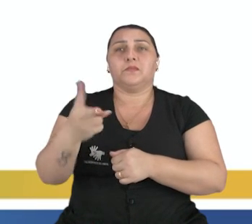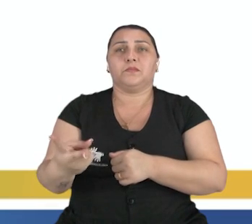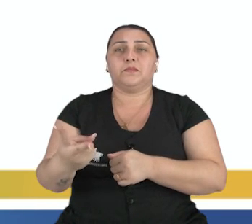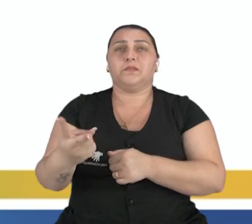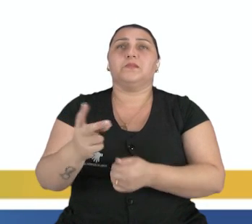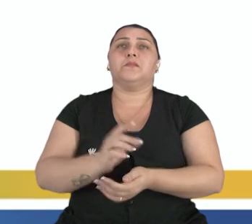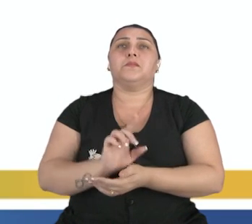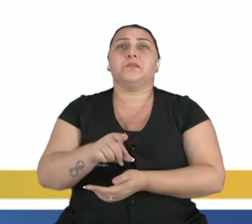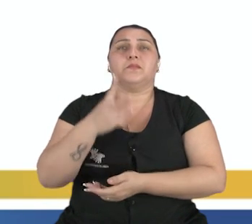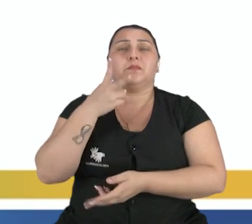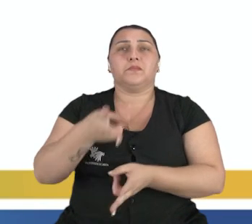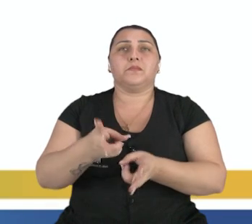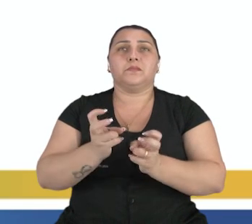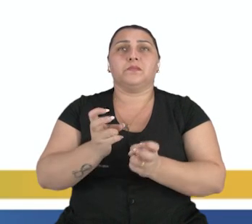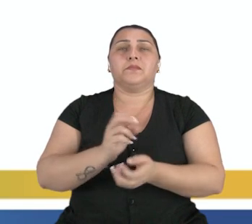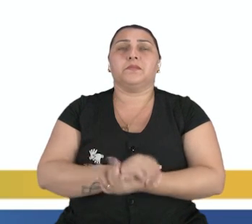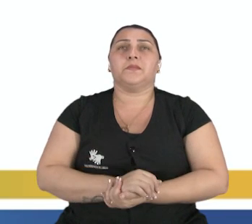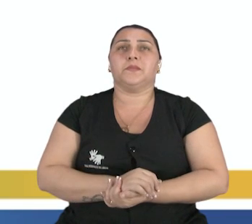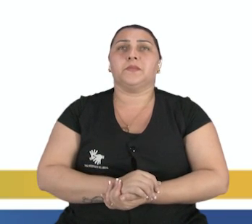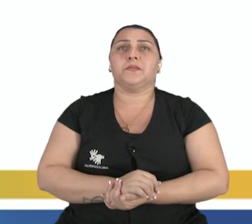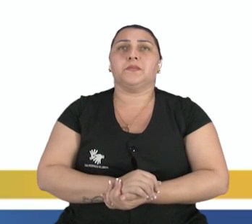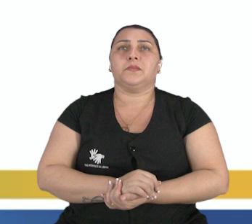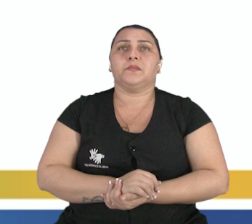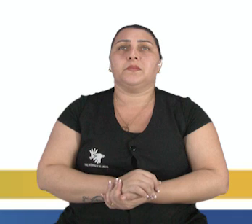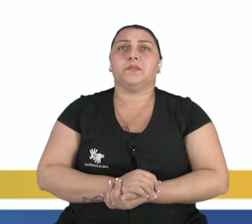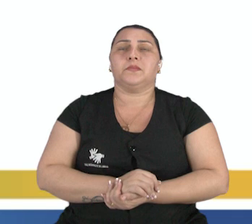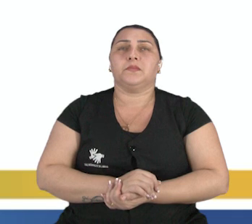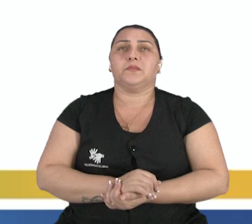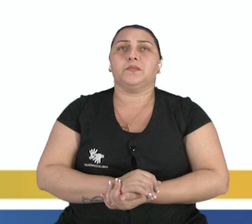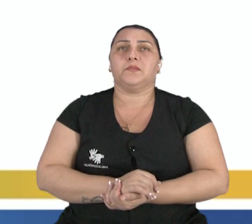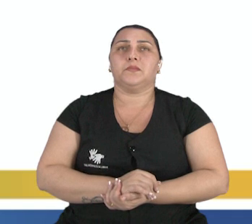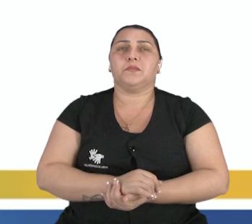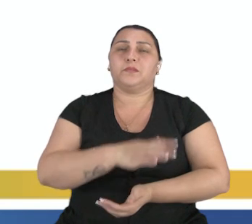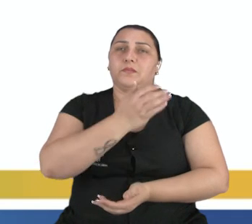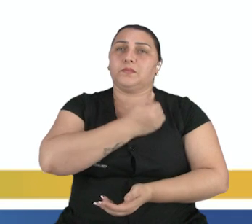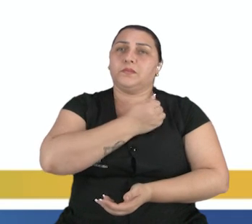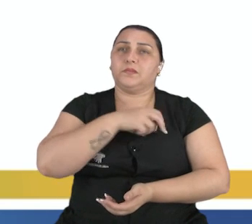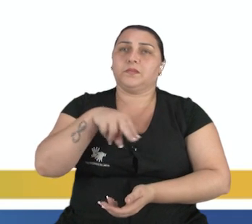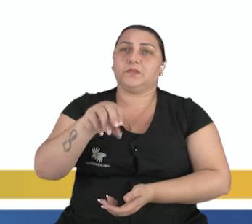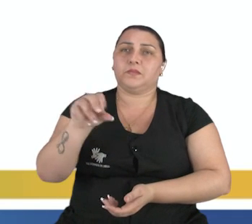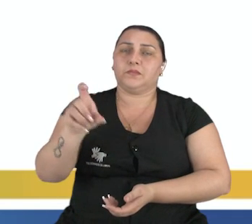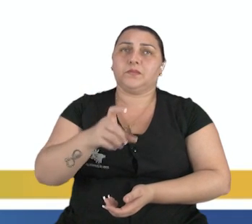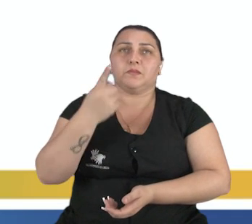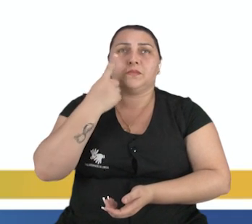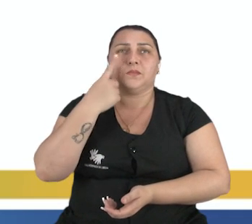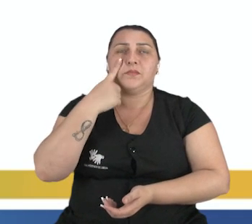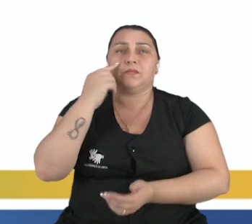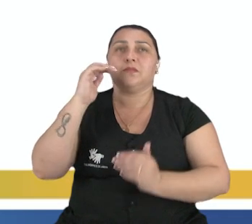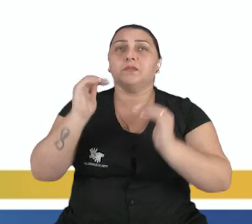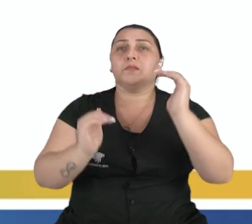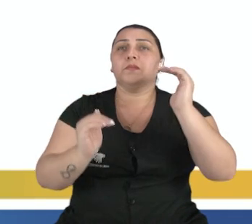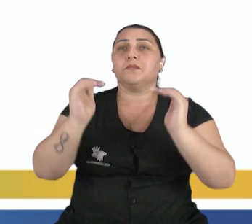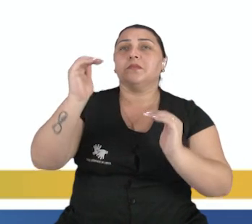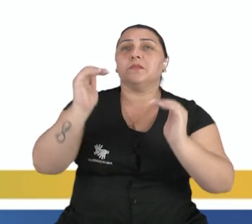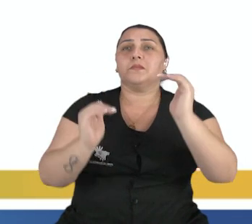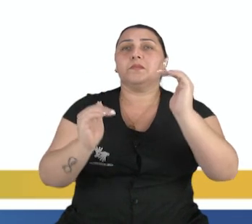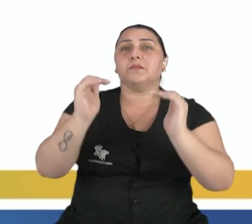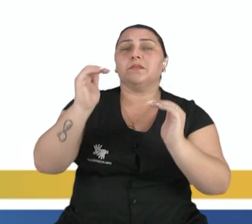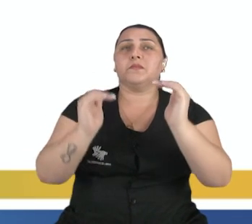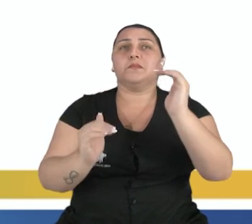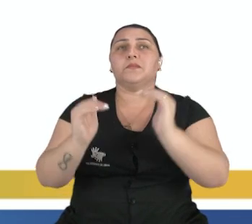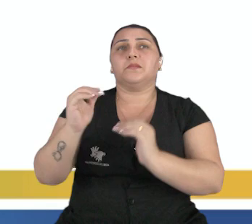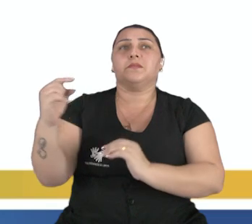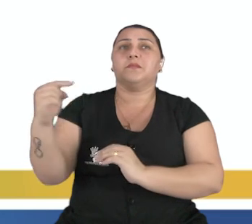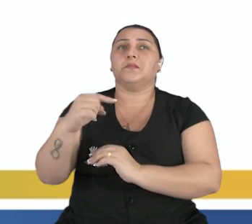de valores, você observa, né, em relação aos índices do número de NOx, você observa que ela vai se balancear através dessa